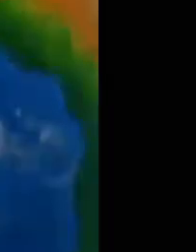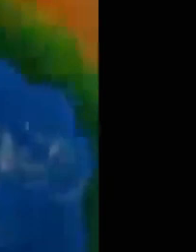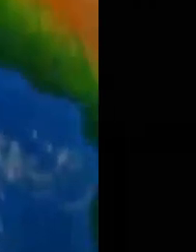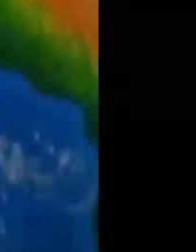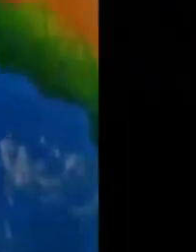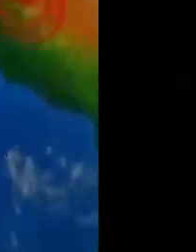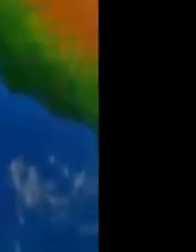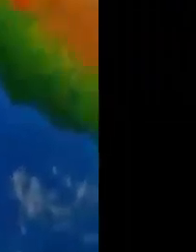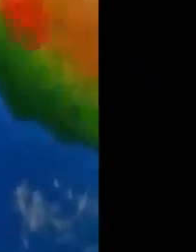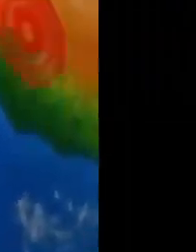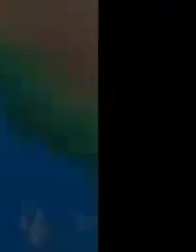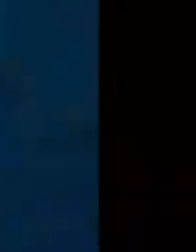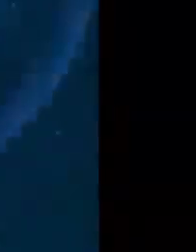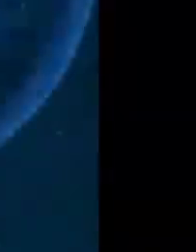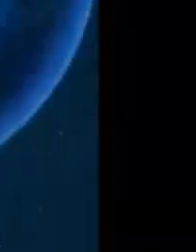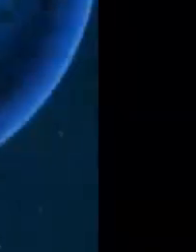Música